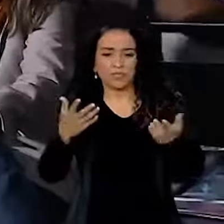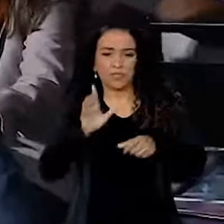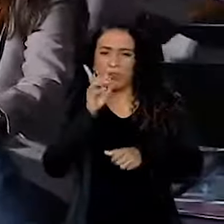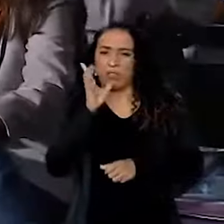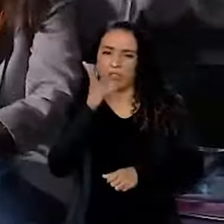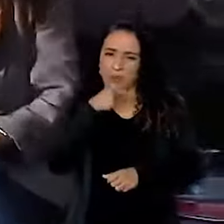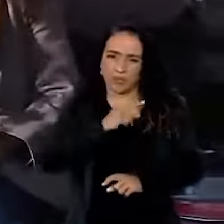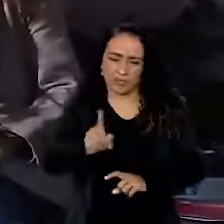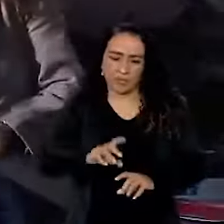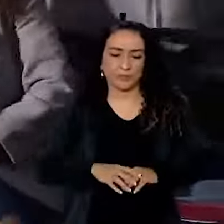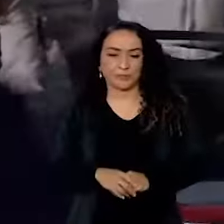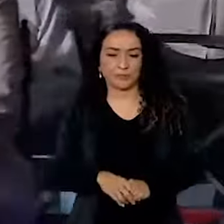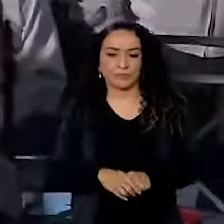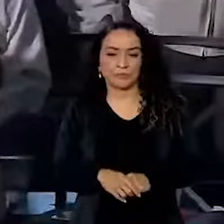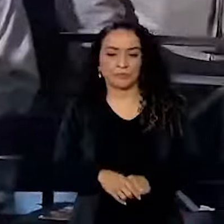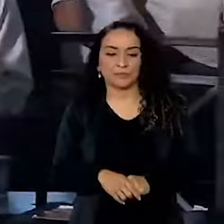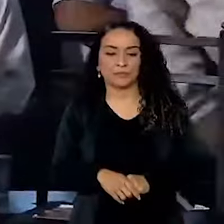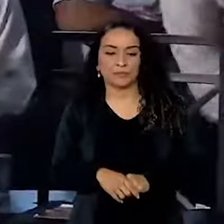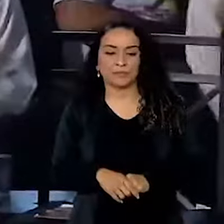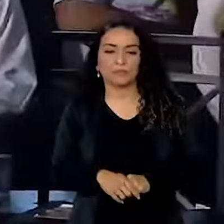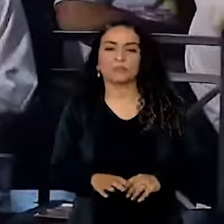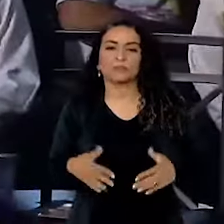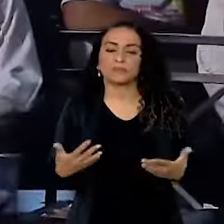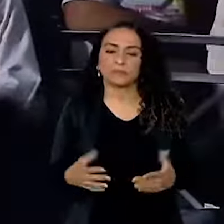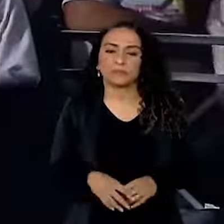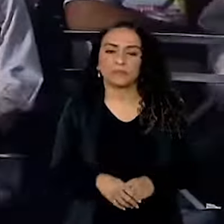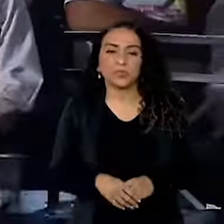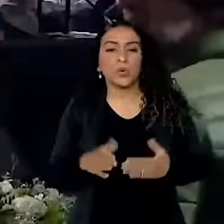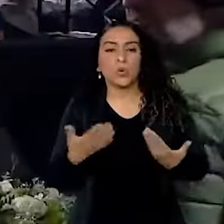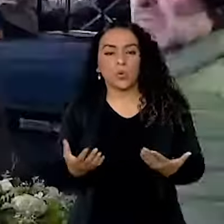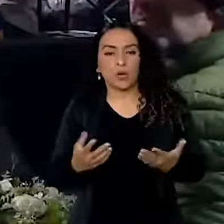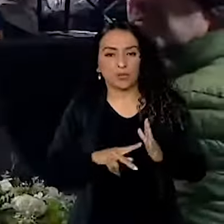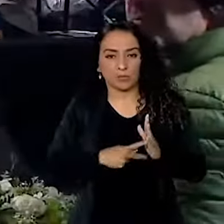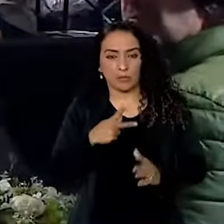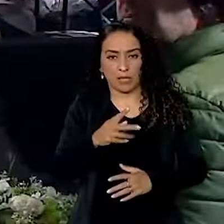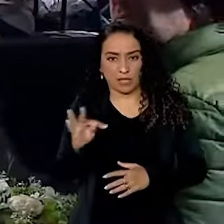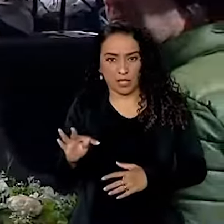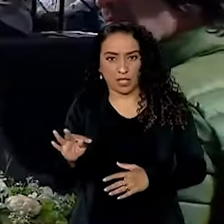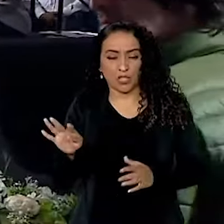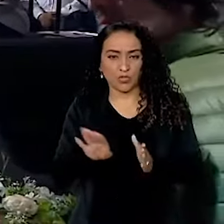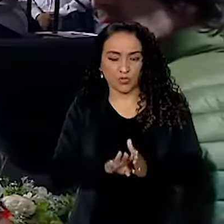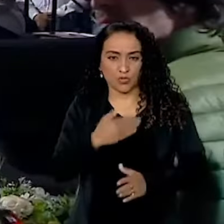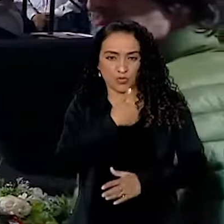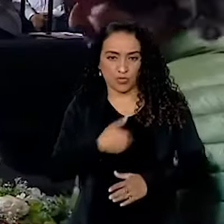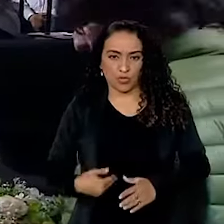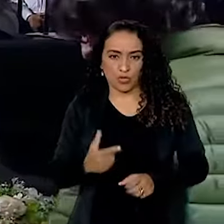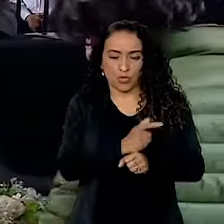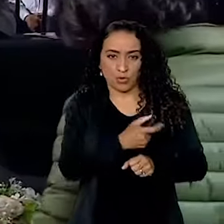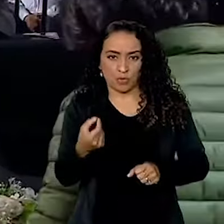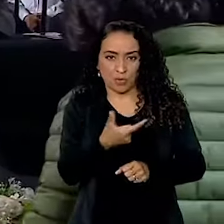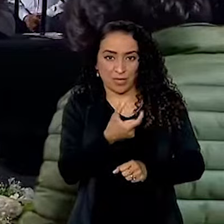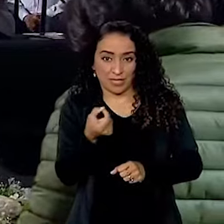tempo de vocês. Veja, quando o PT chegou ao governo em